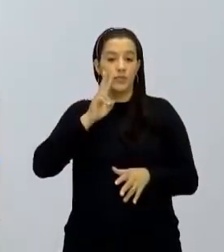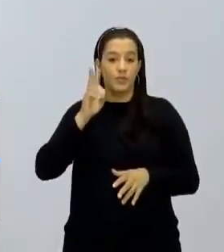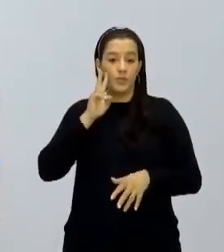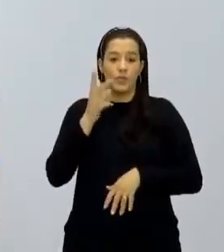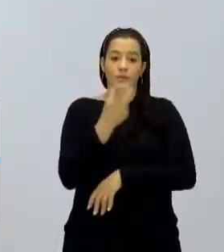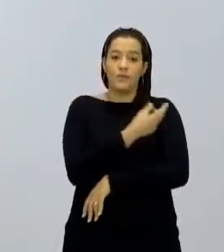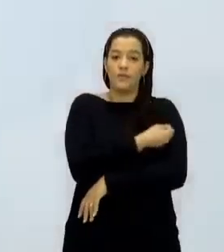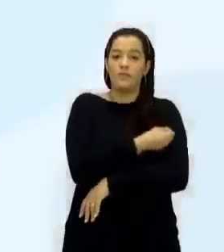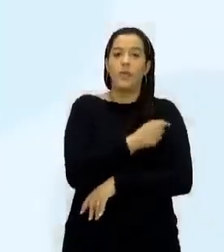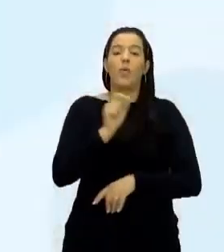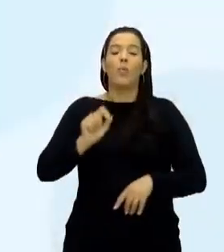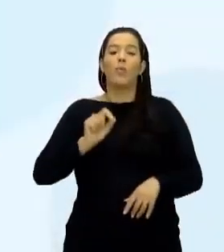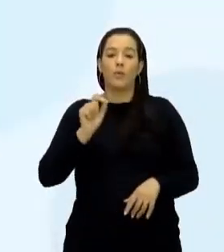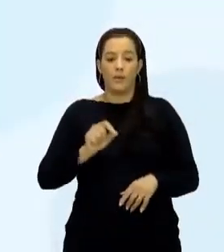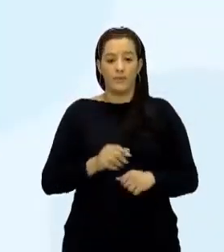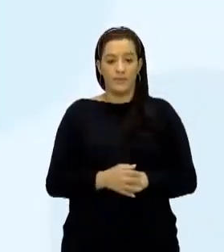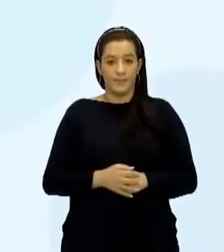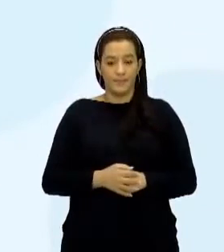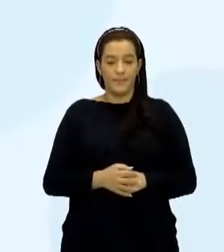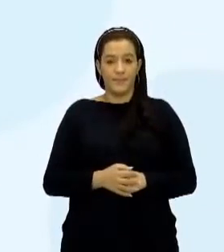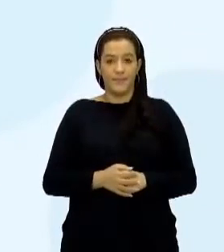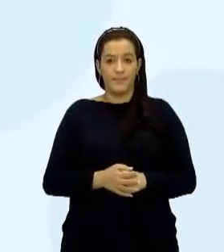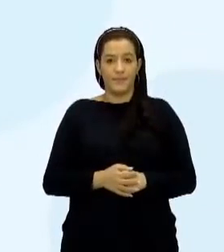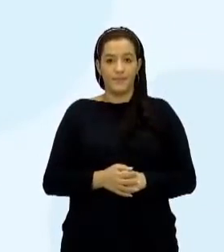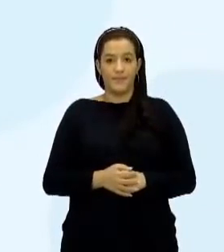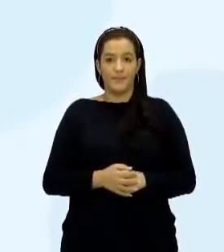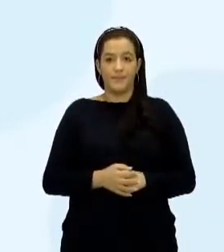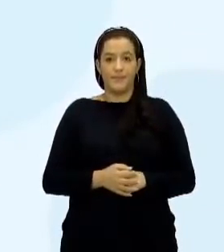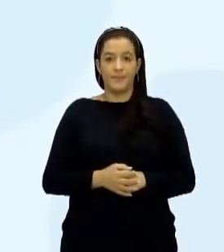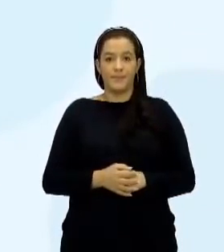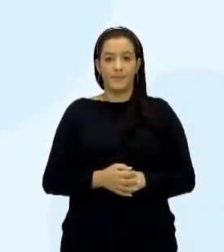aí, 2 minutinhos, o que é uma vacina?